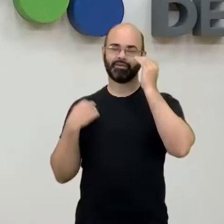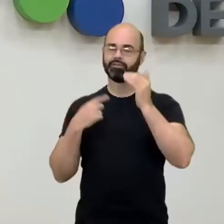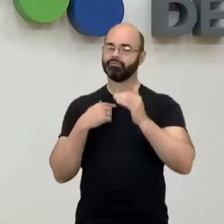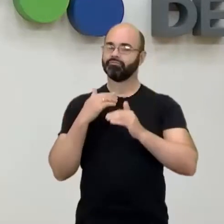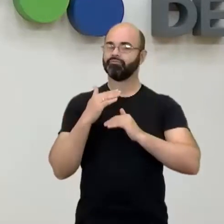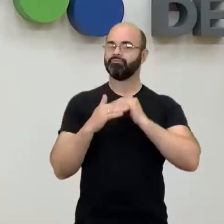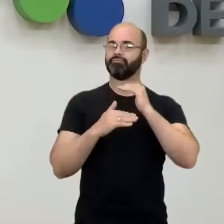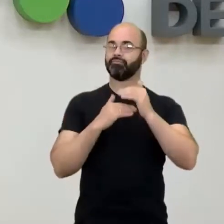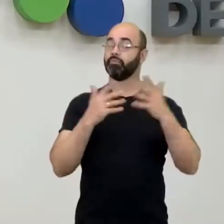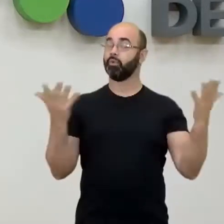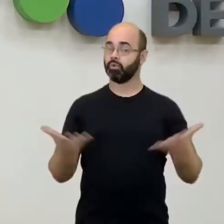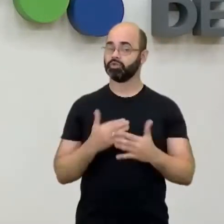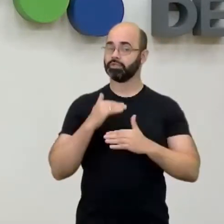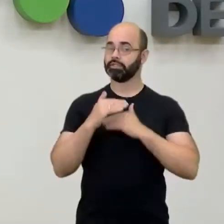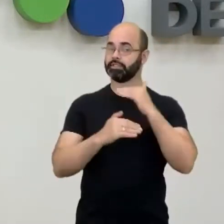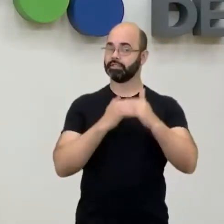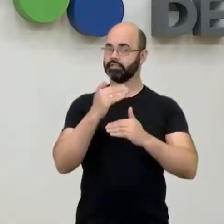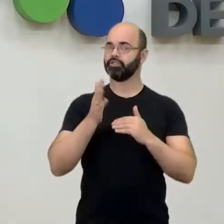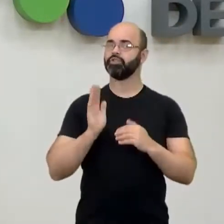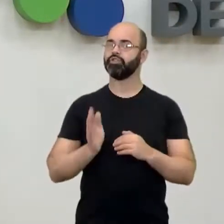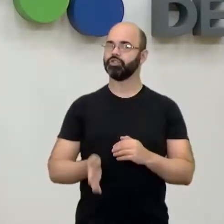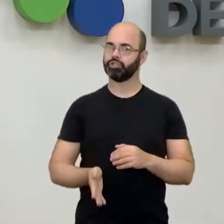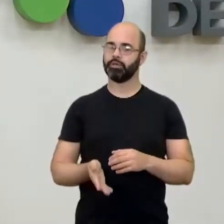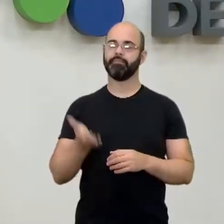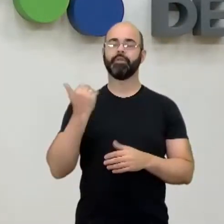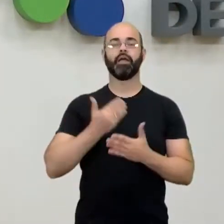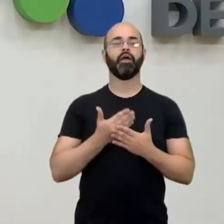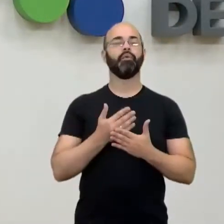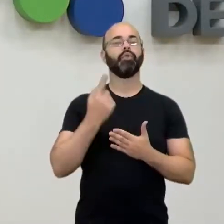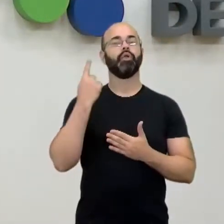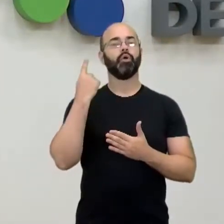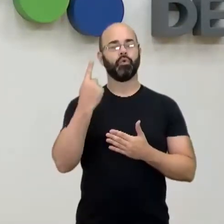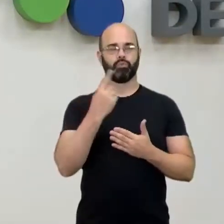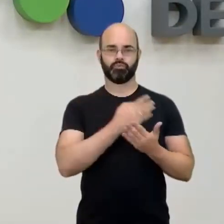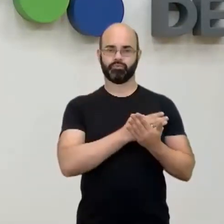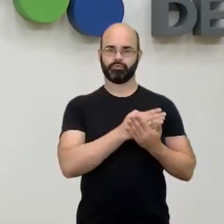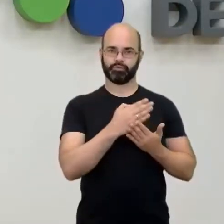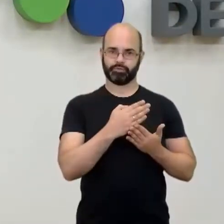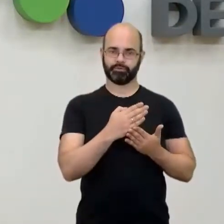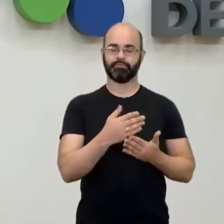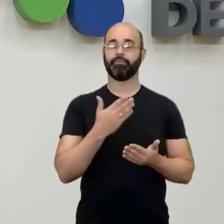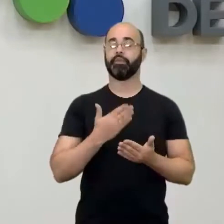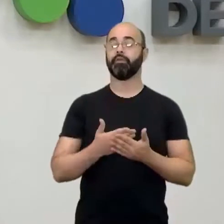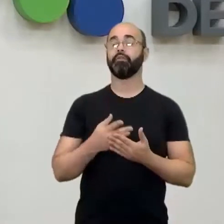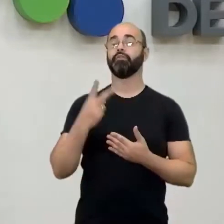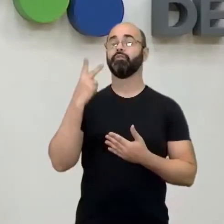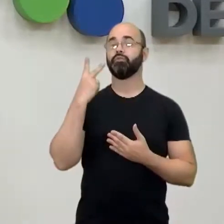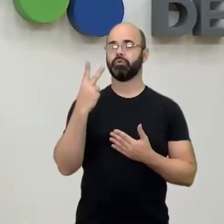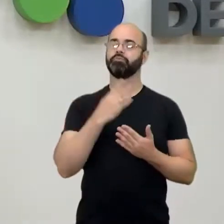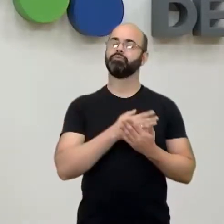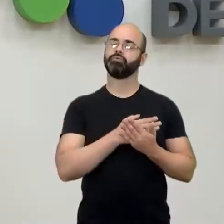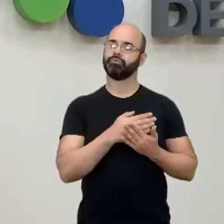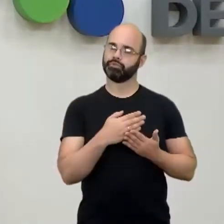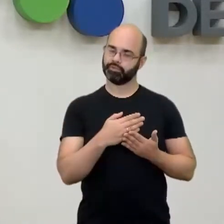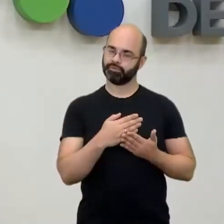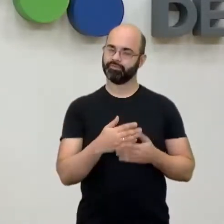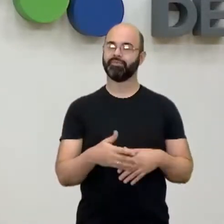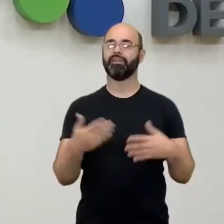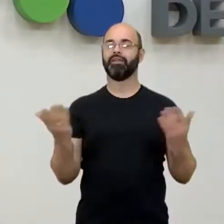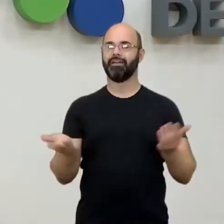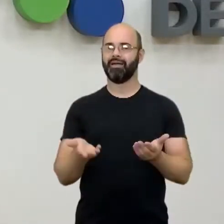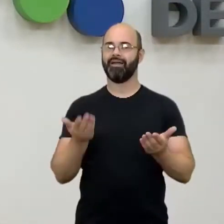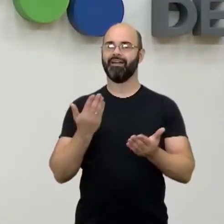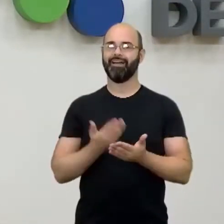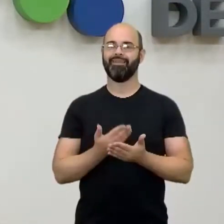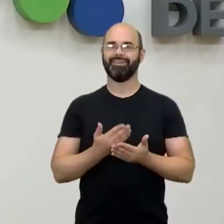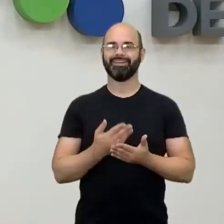já é uma aula de desenvolvimento. Nós tivemos a aula 1, que foi a introdução, a 2, que também foi a introdução, e essa é a terceira